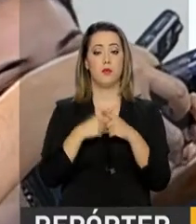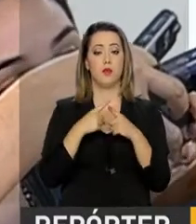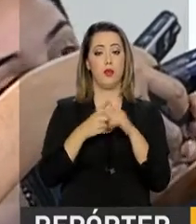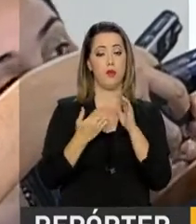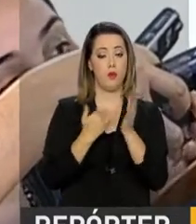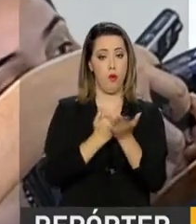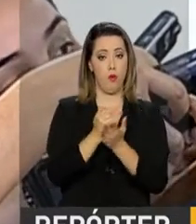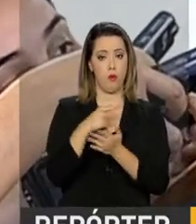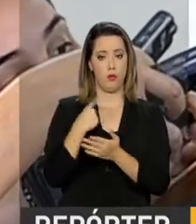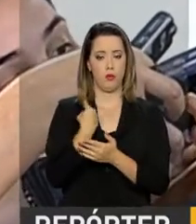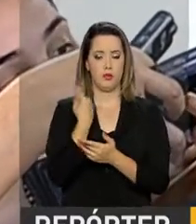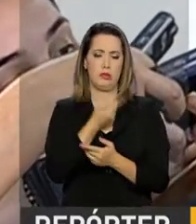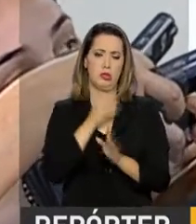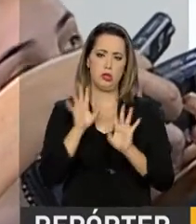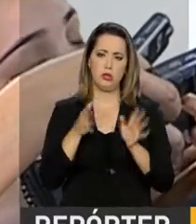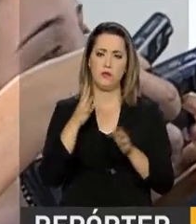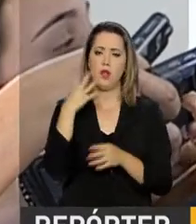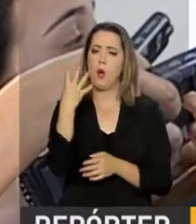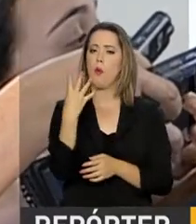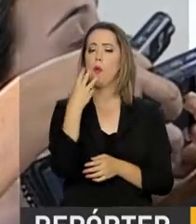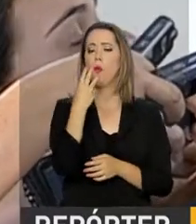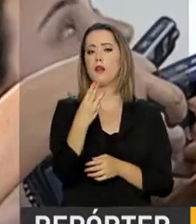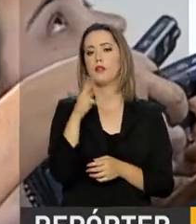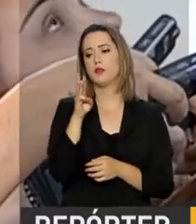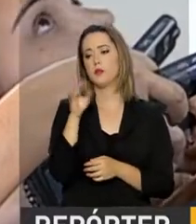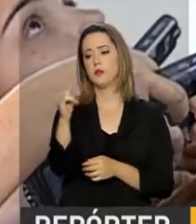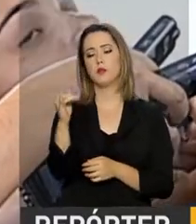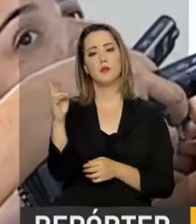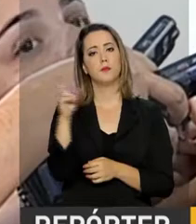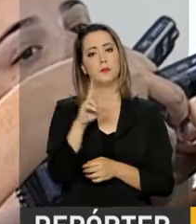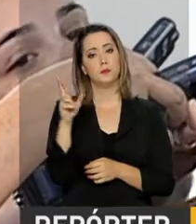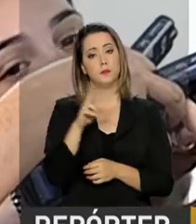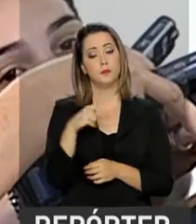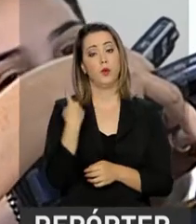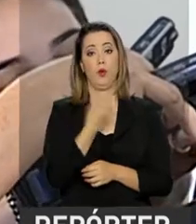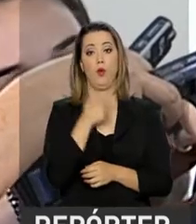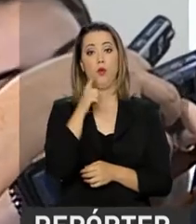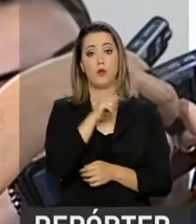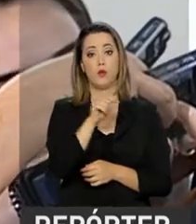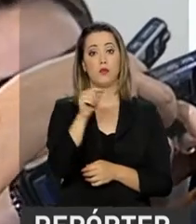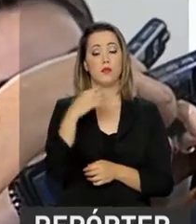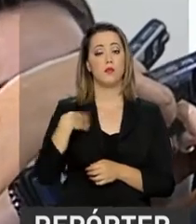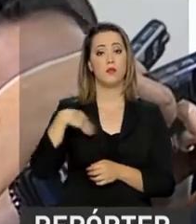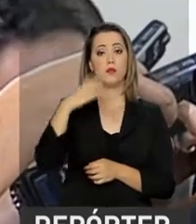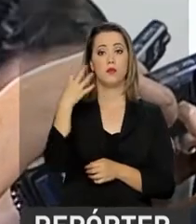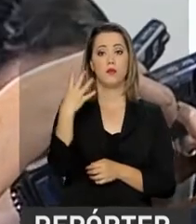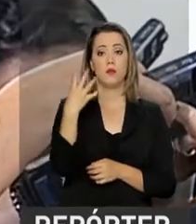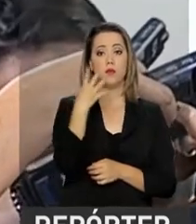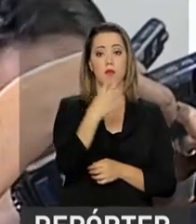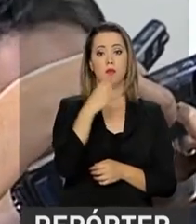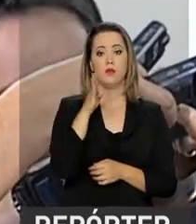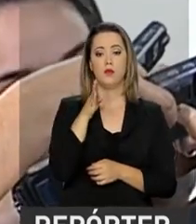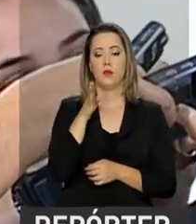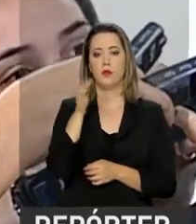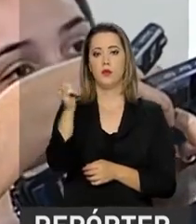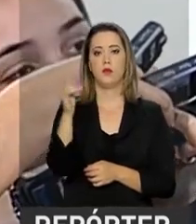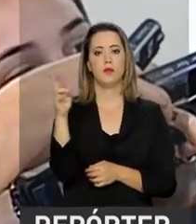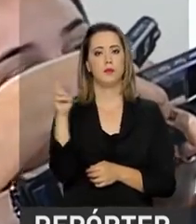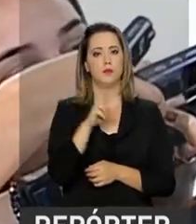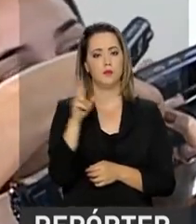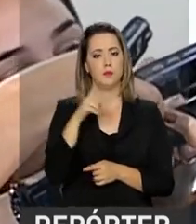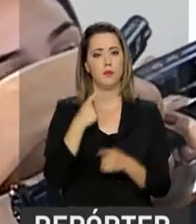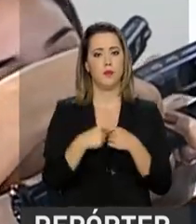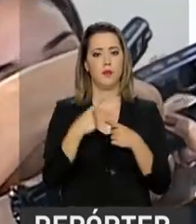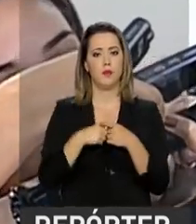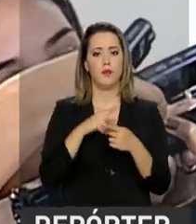de um universo de 43 bilhões de reais e chegamos às liberações 44 bilhões de reais isso